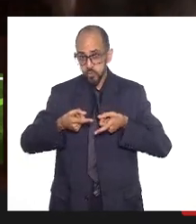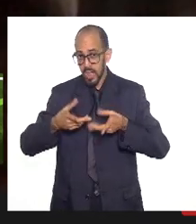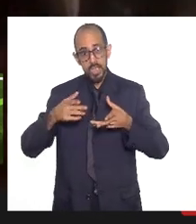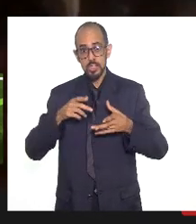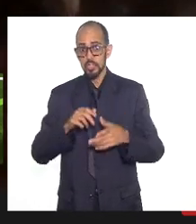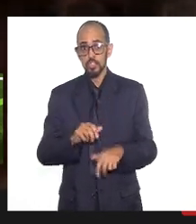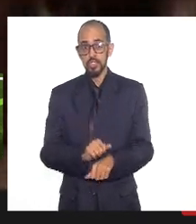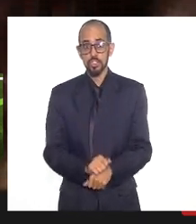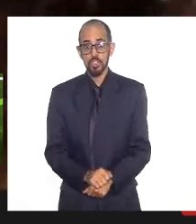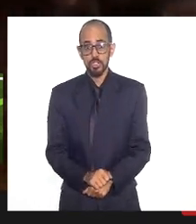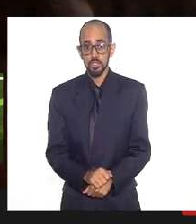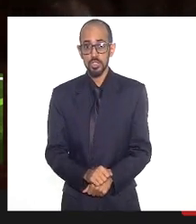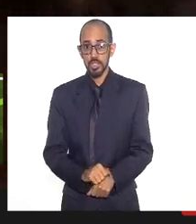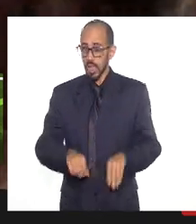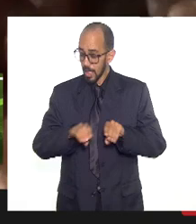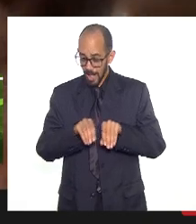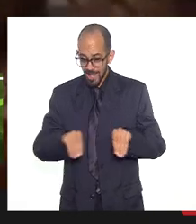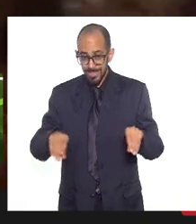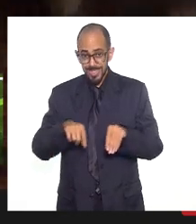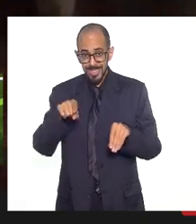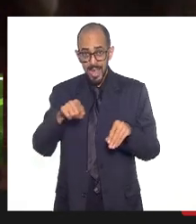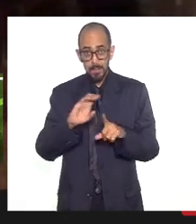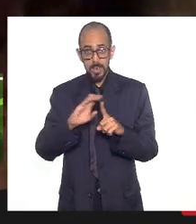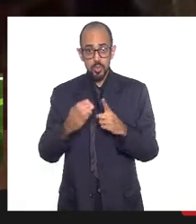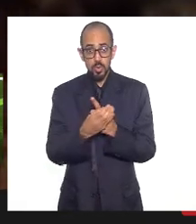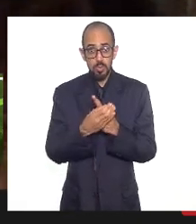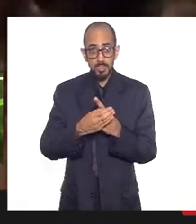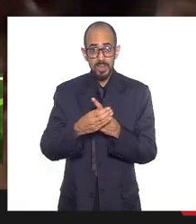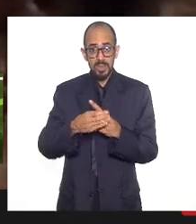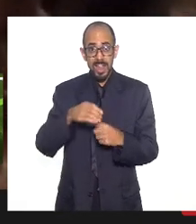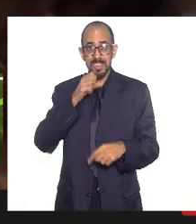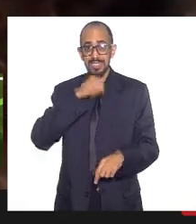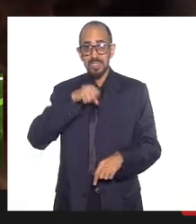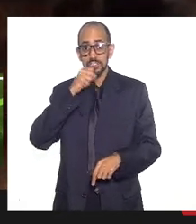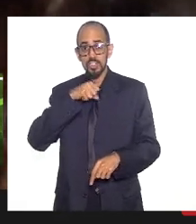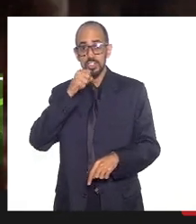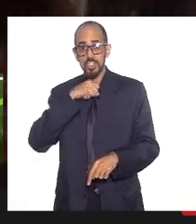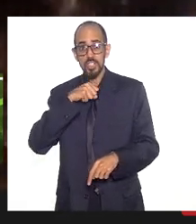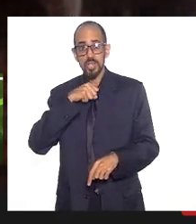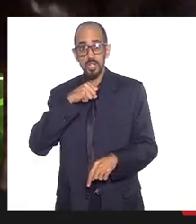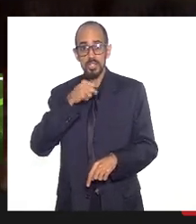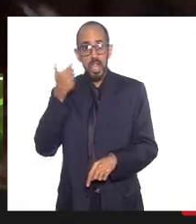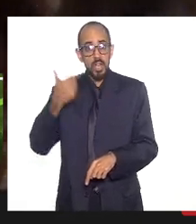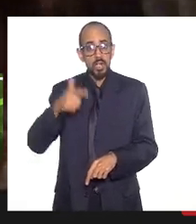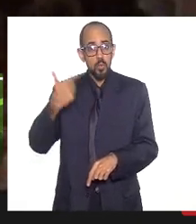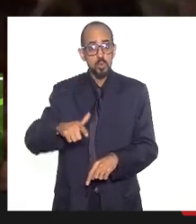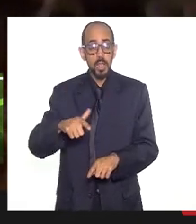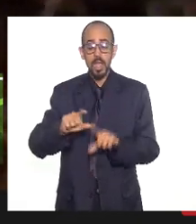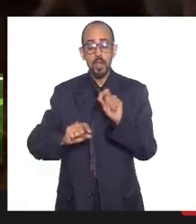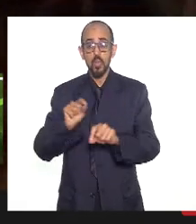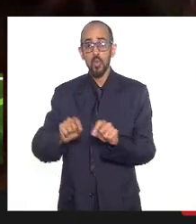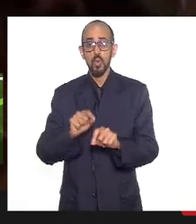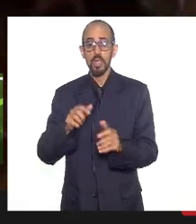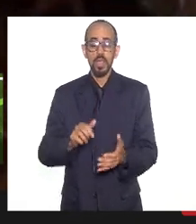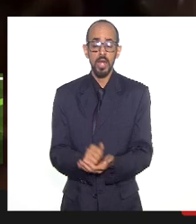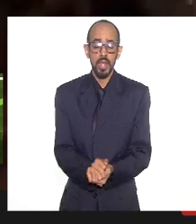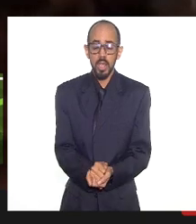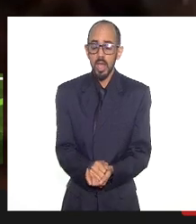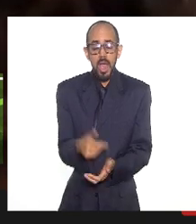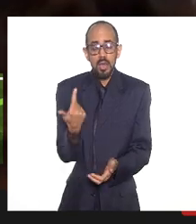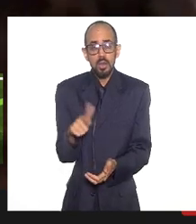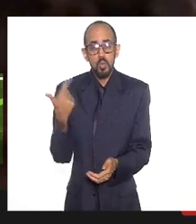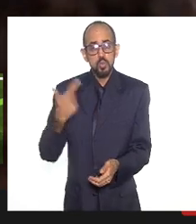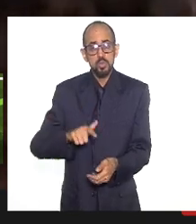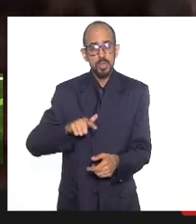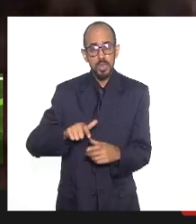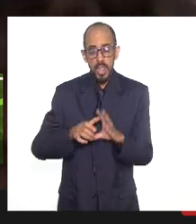A terra, para as comunidades tradicionais ou esse território, ele não tem, a terra não tem